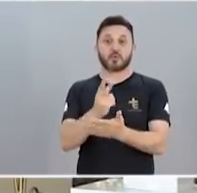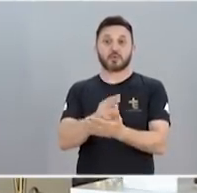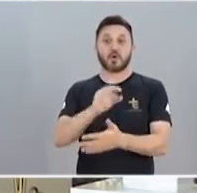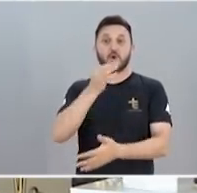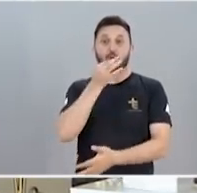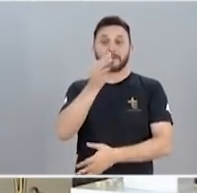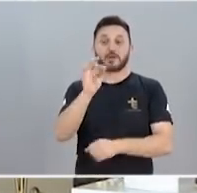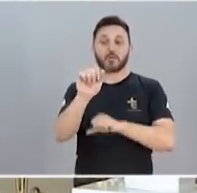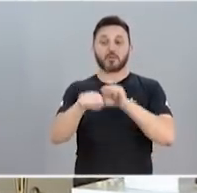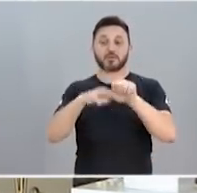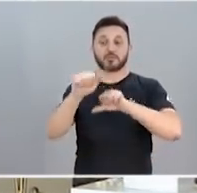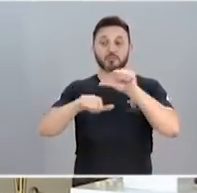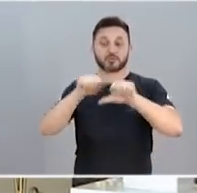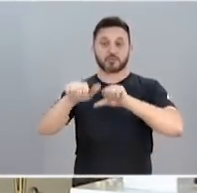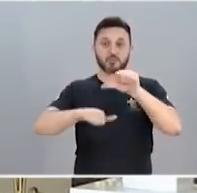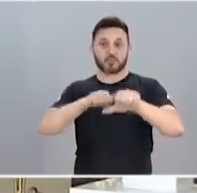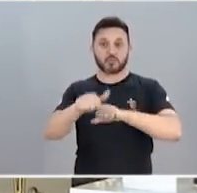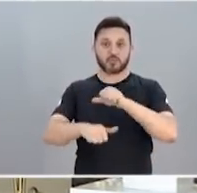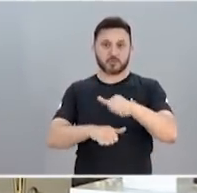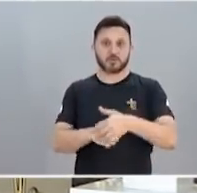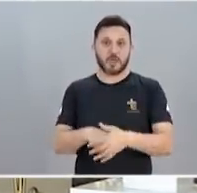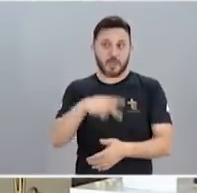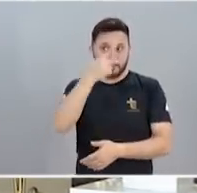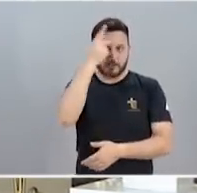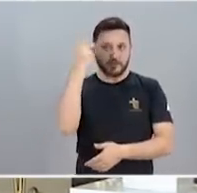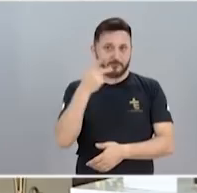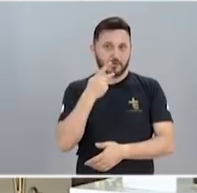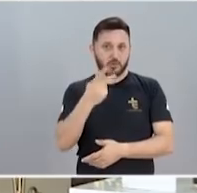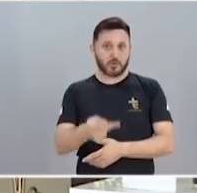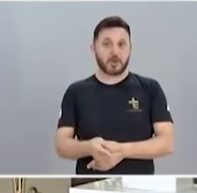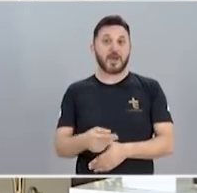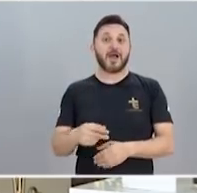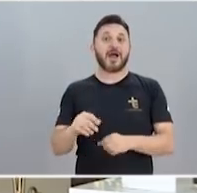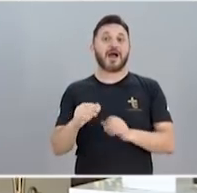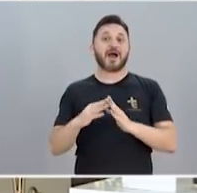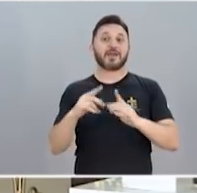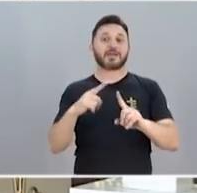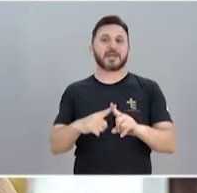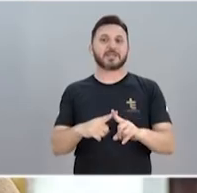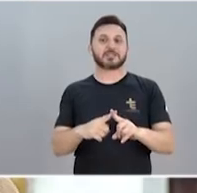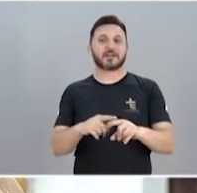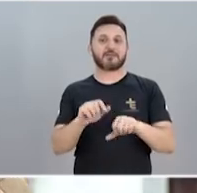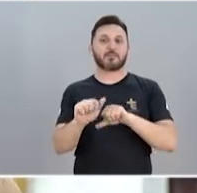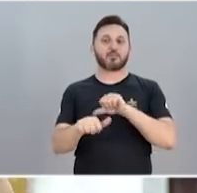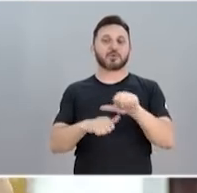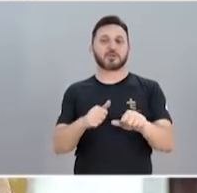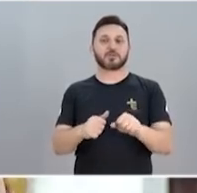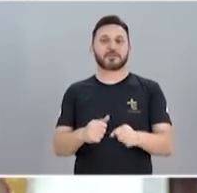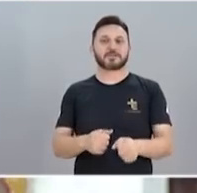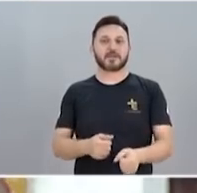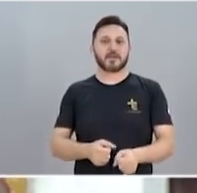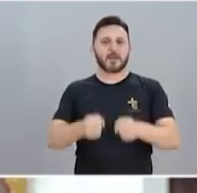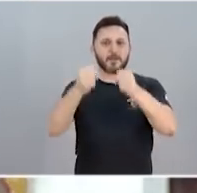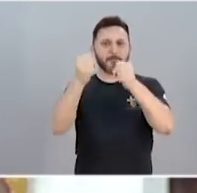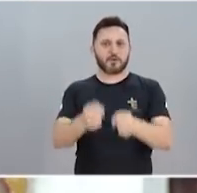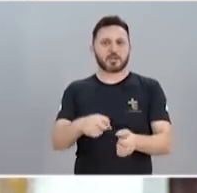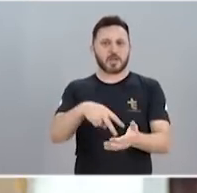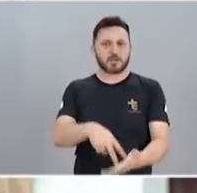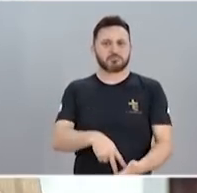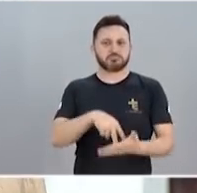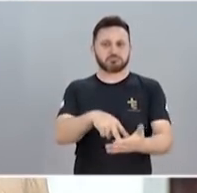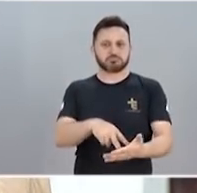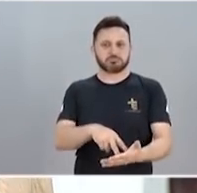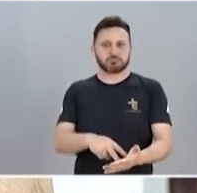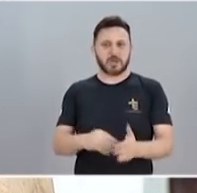opiniões. Escutei a crítica. A igreja, ela vai mudando para se manter no poder. Não. A igreja, ela não muda a